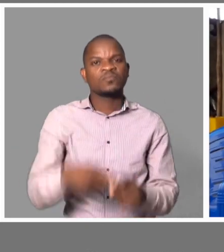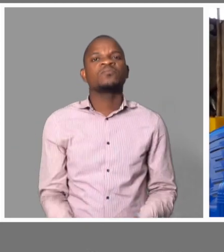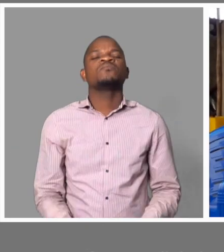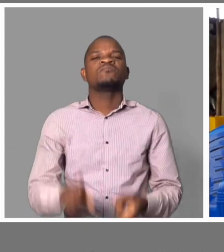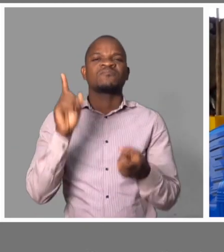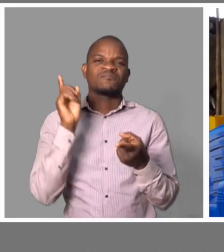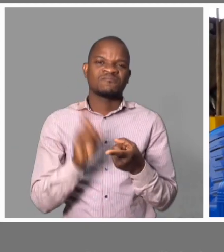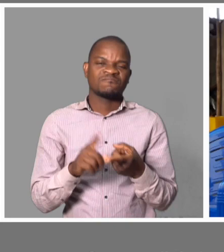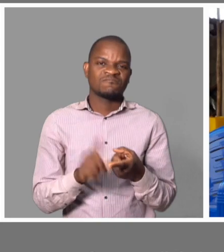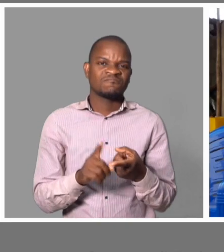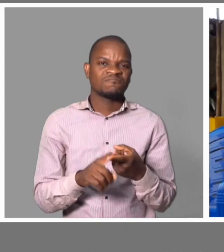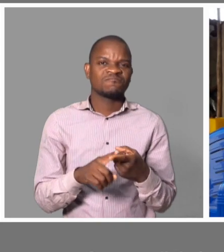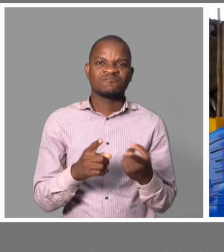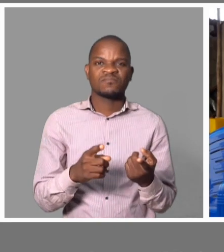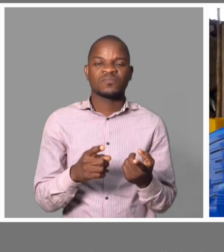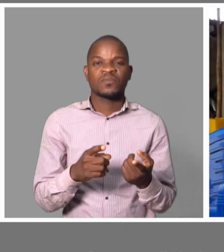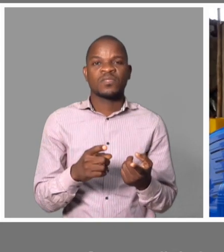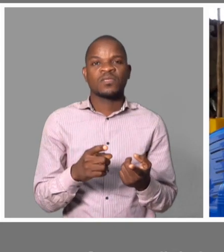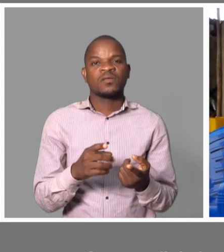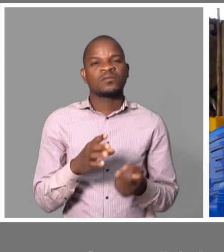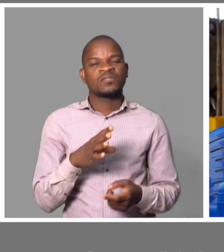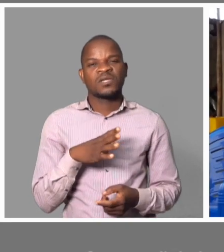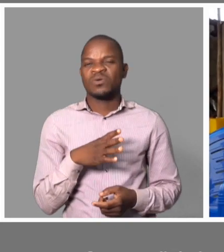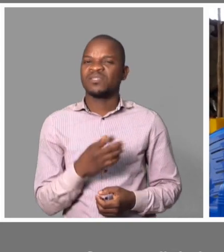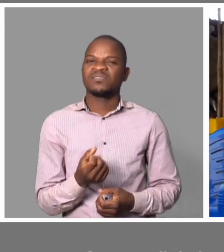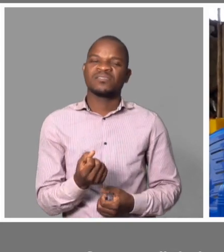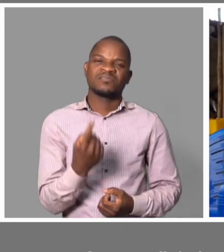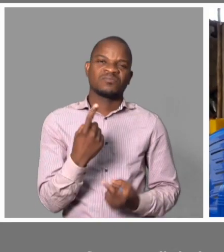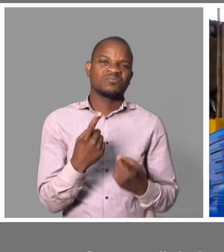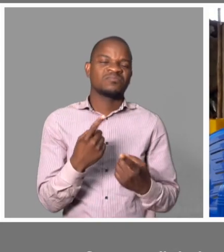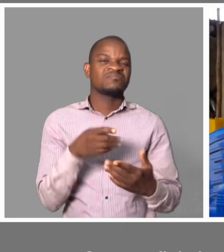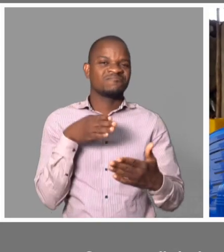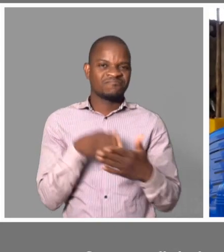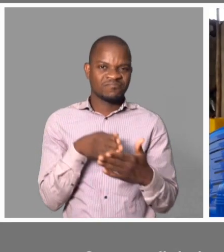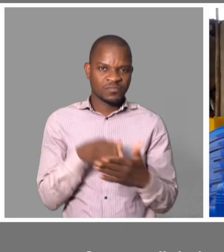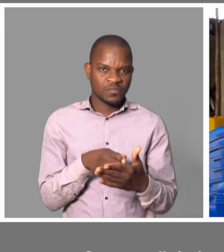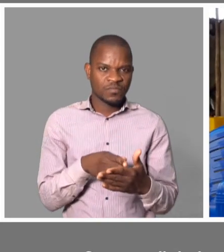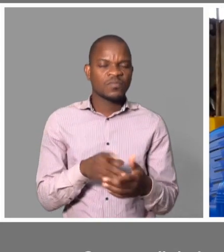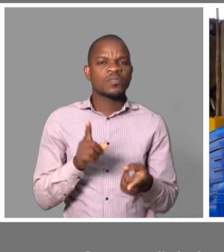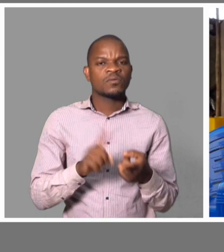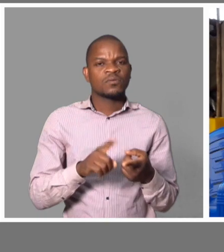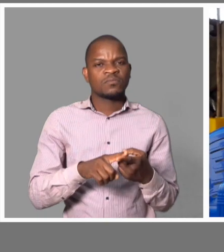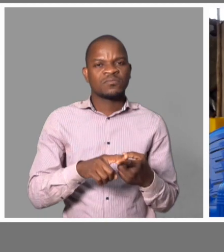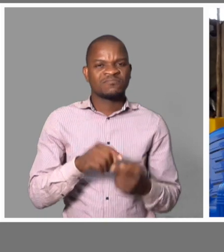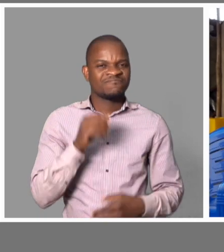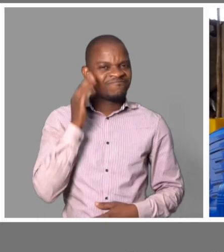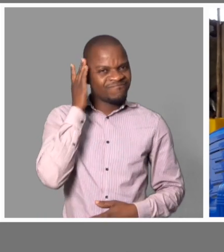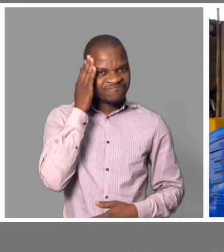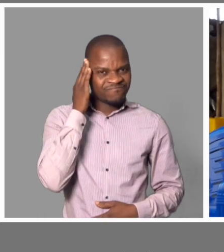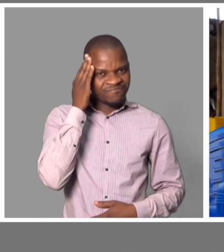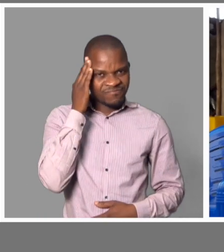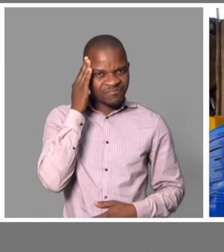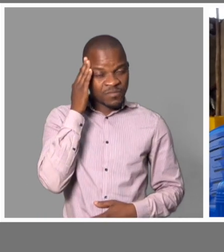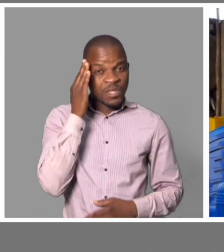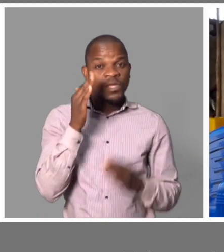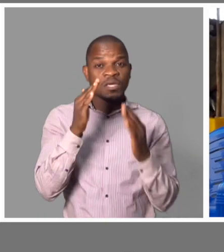eu saí para poder pedir um empresto bancário. Então, tentei